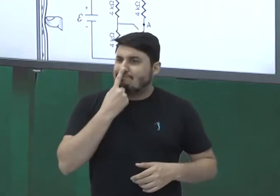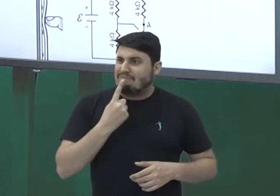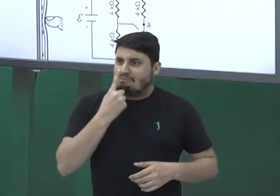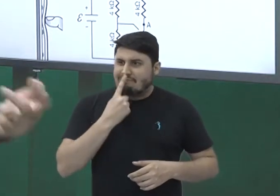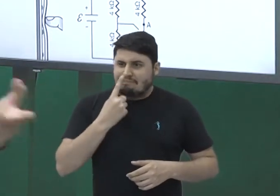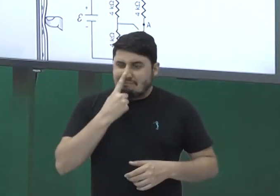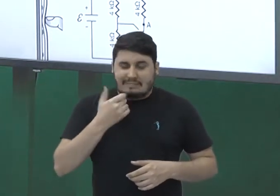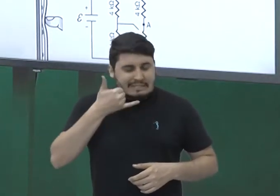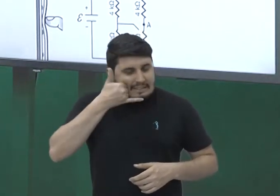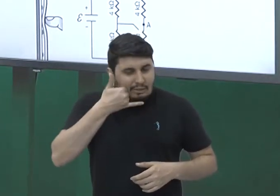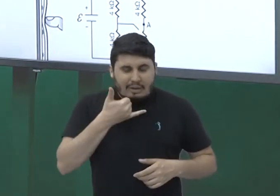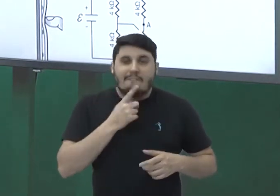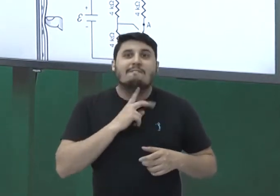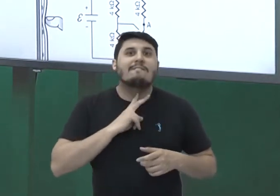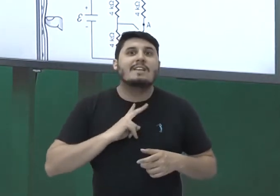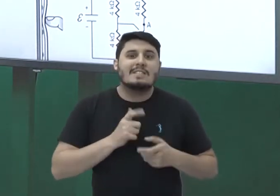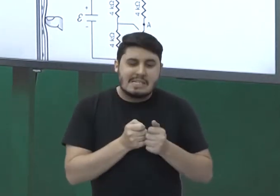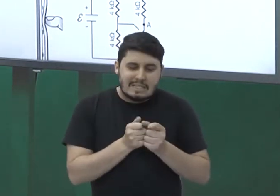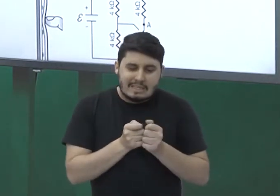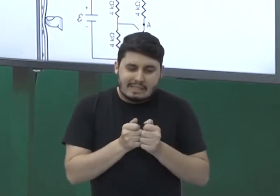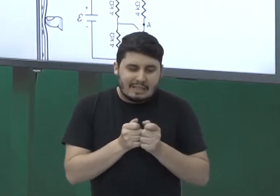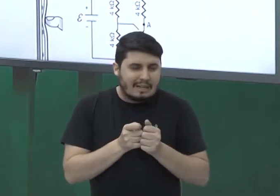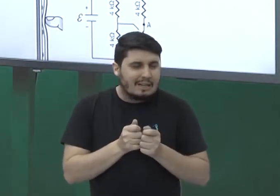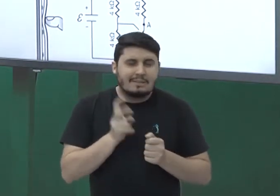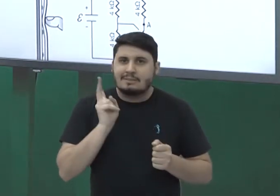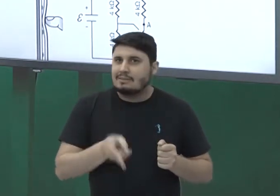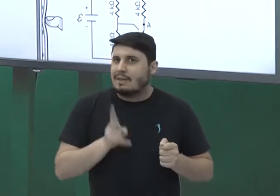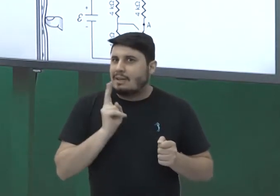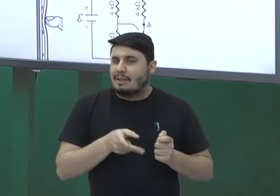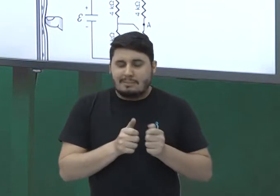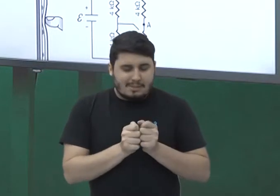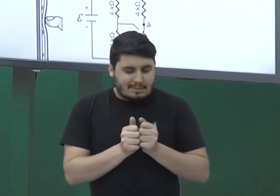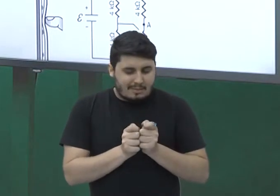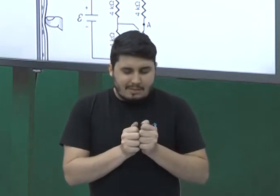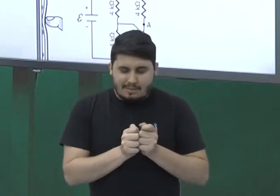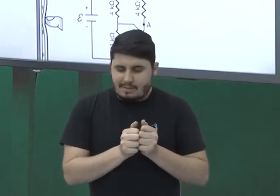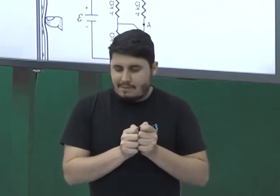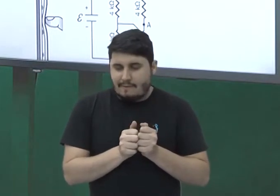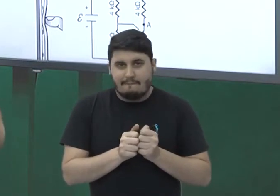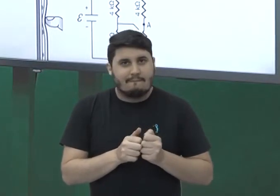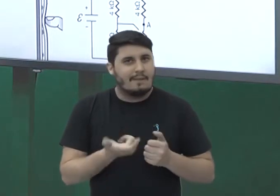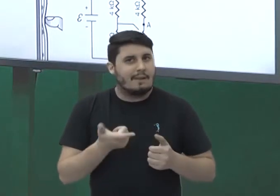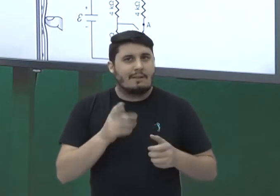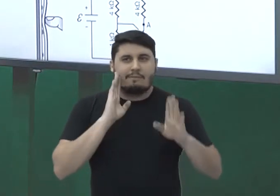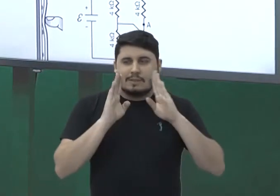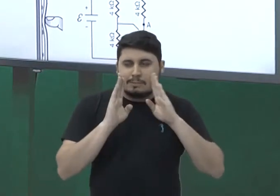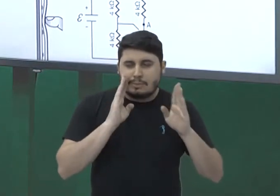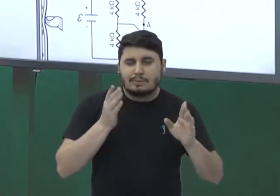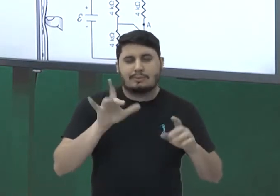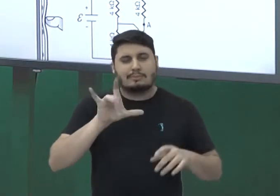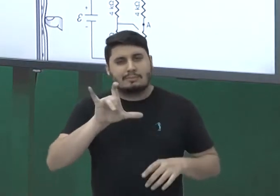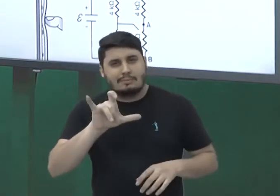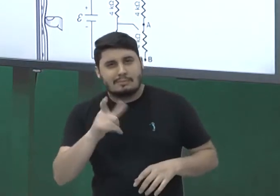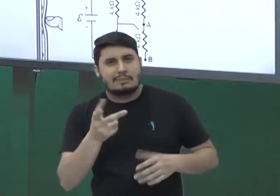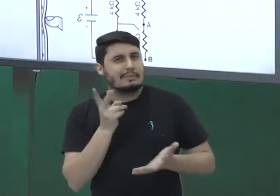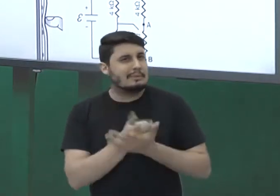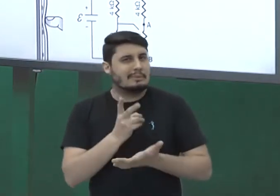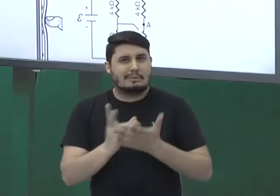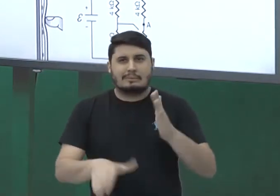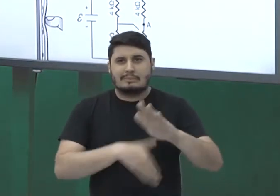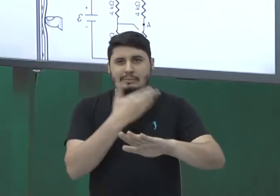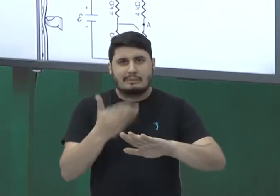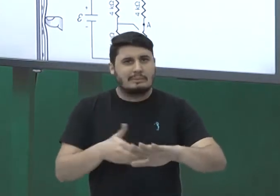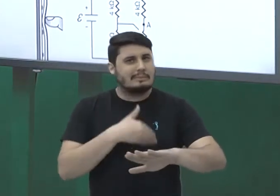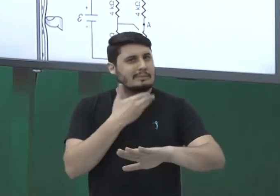A gente mexe muito com o celular, a gente está a todo momento ali ligado nas redes sociais, né? Então a gente utiliza com